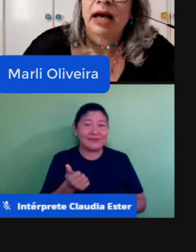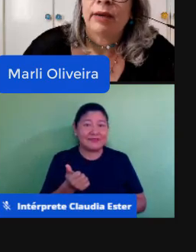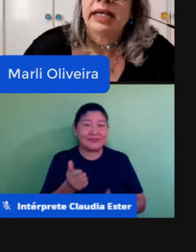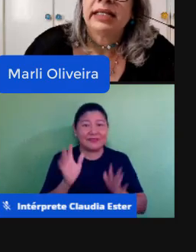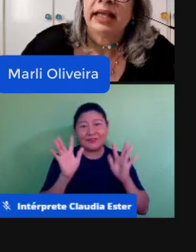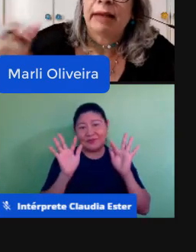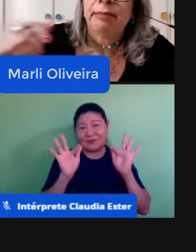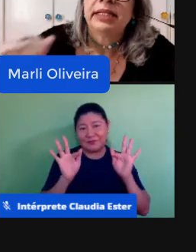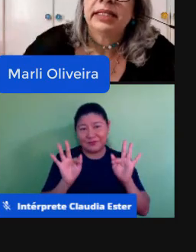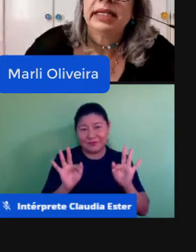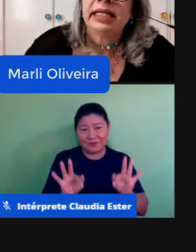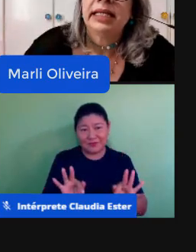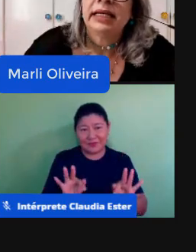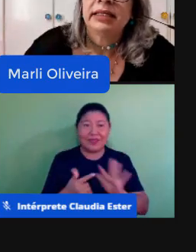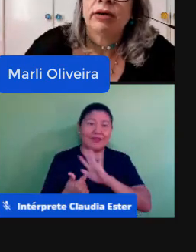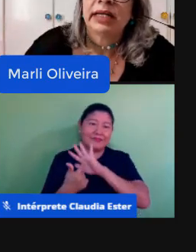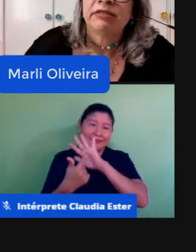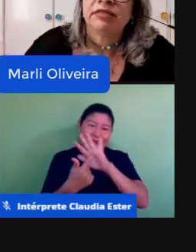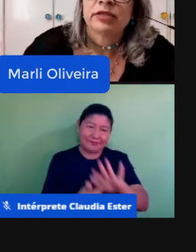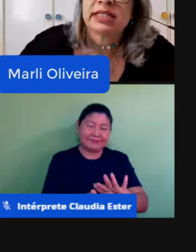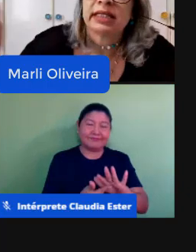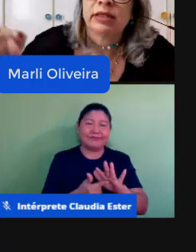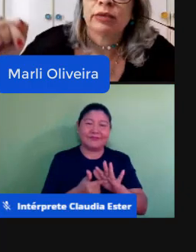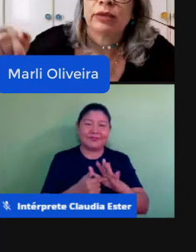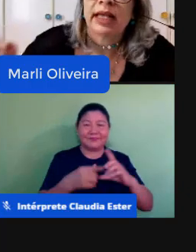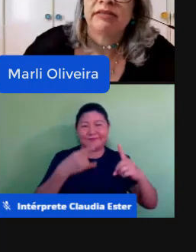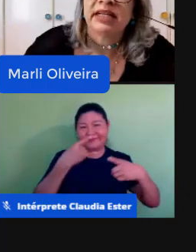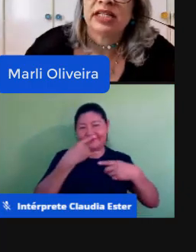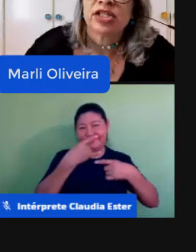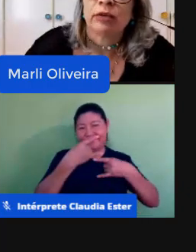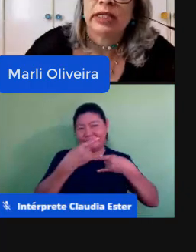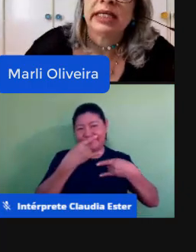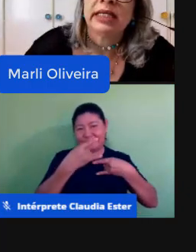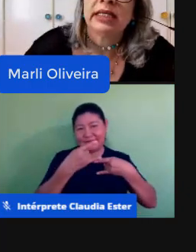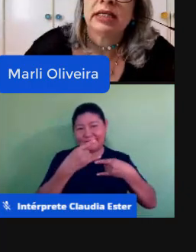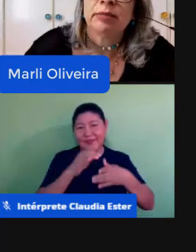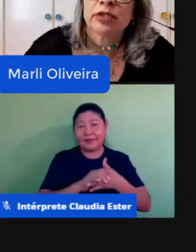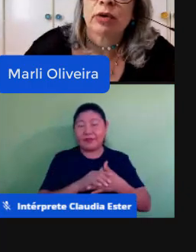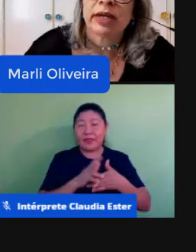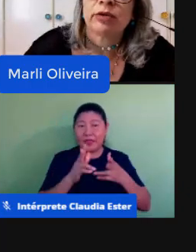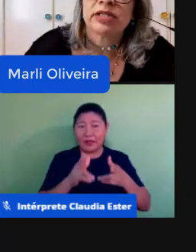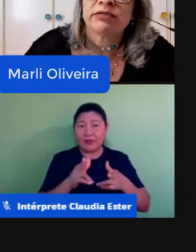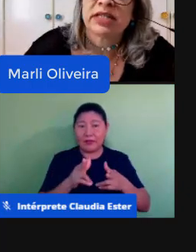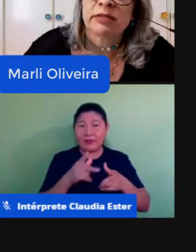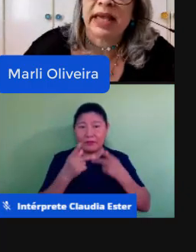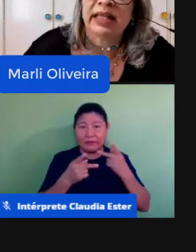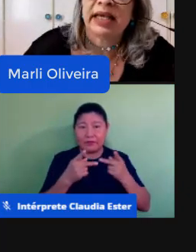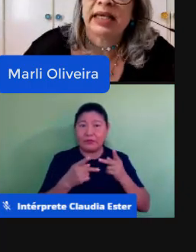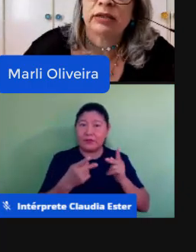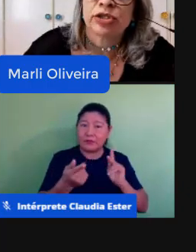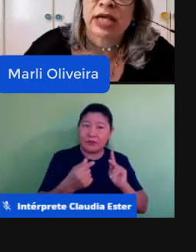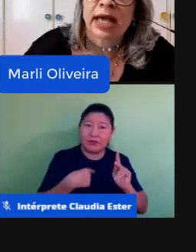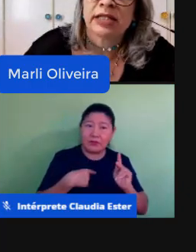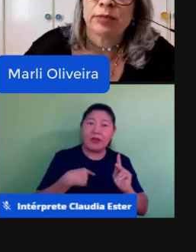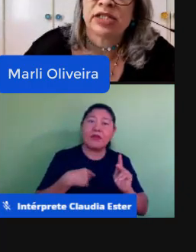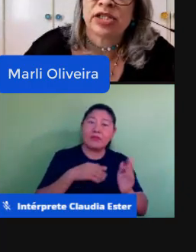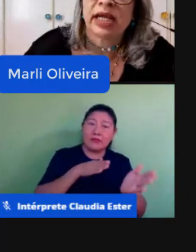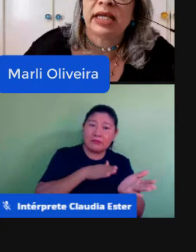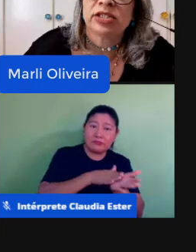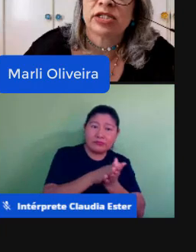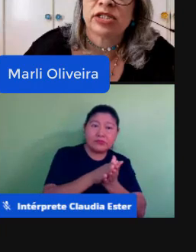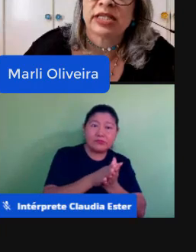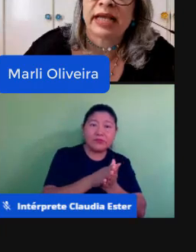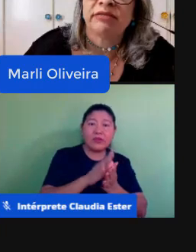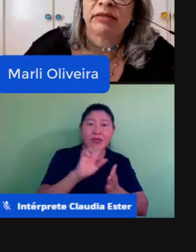ao final. Aí tem a planilha, igual ela falou assim, que ela vai deixar o link, depois qualquer coisa vocês pedem aí no chat